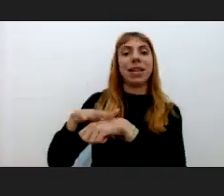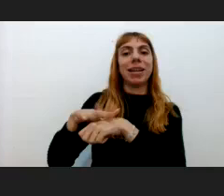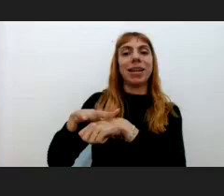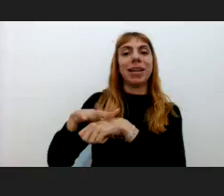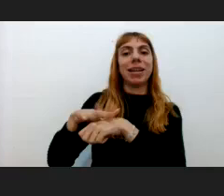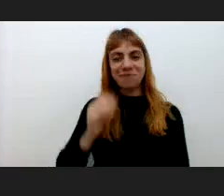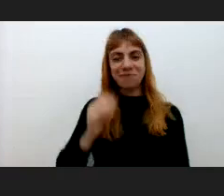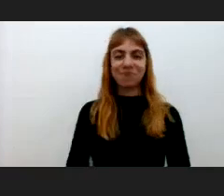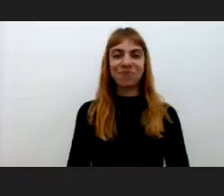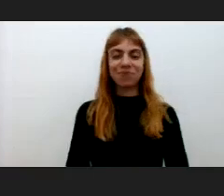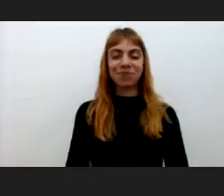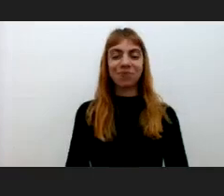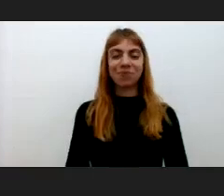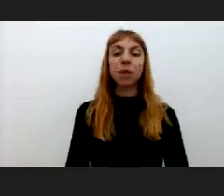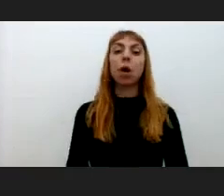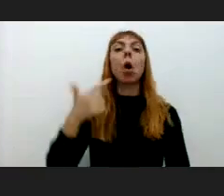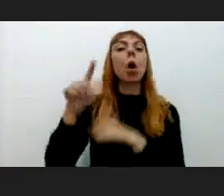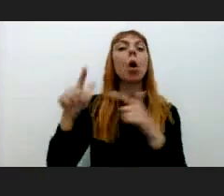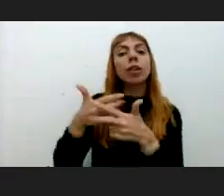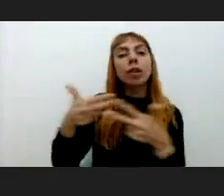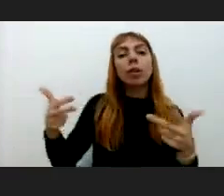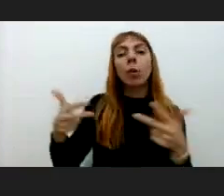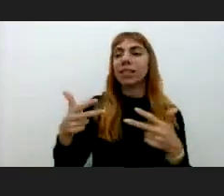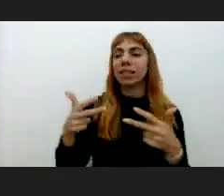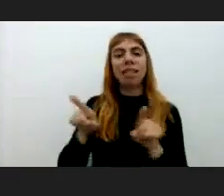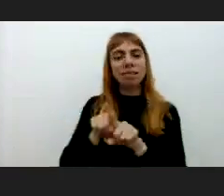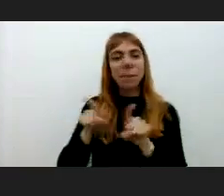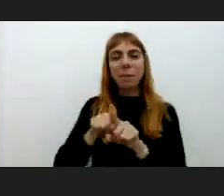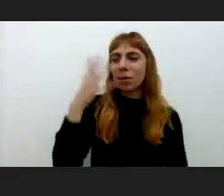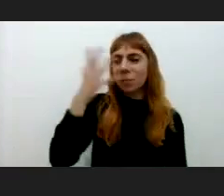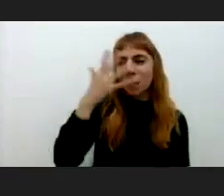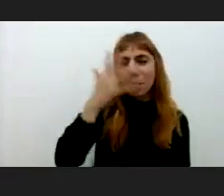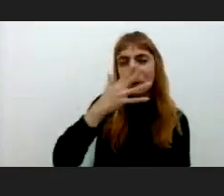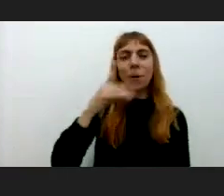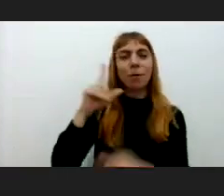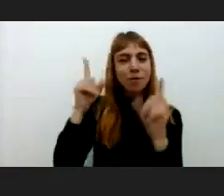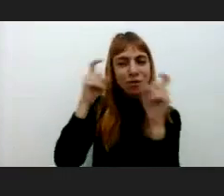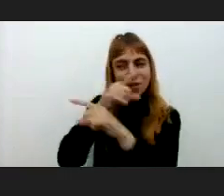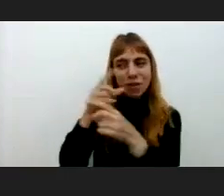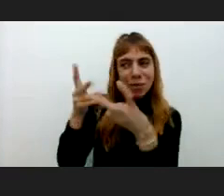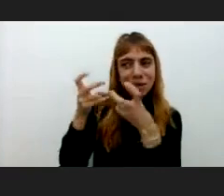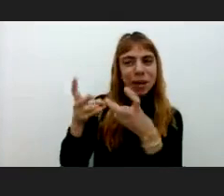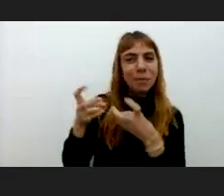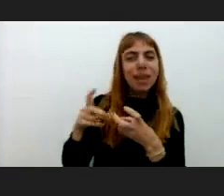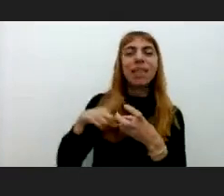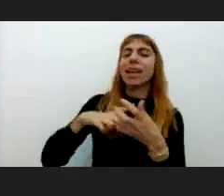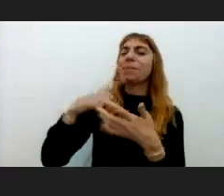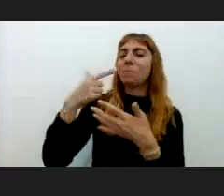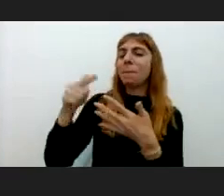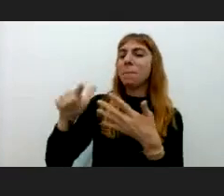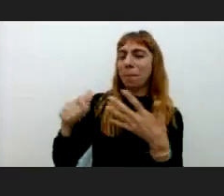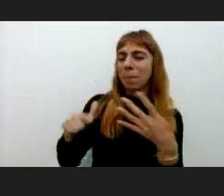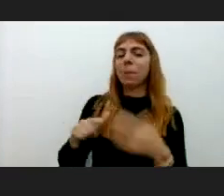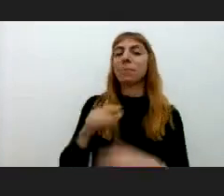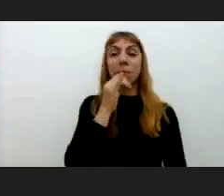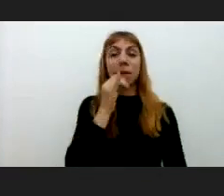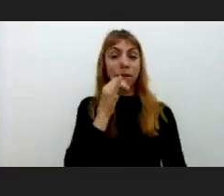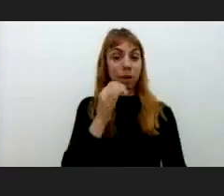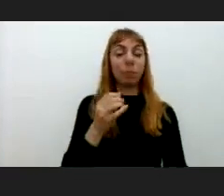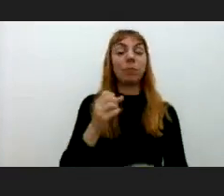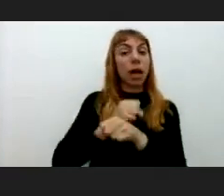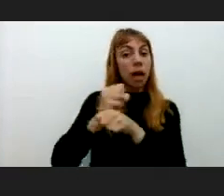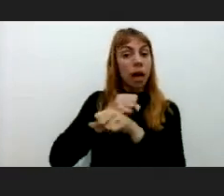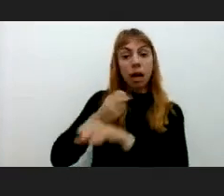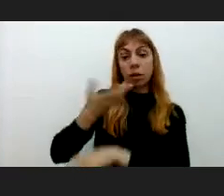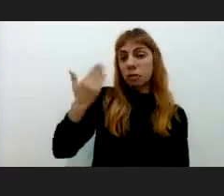Outros fatores invisíveis que há um tempo atrás não se dava valor e hoje a gente sabe que são